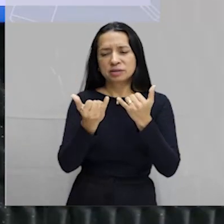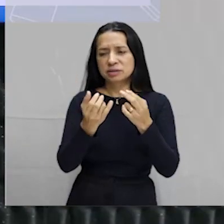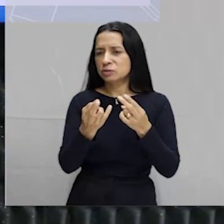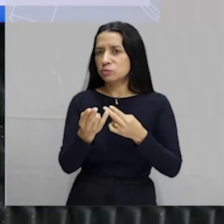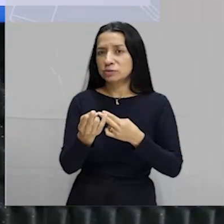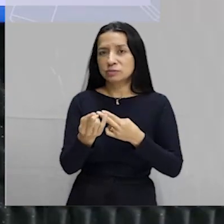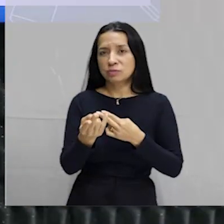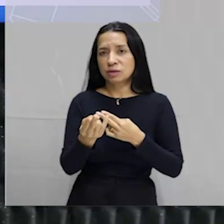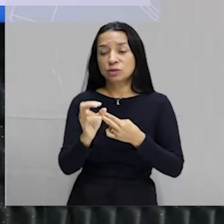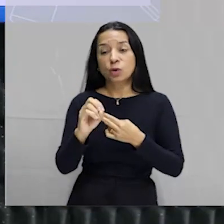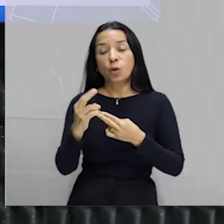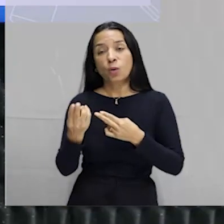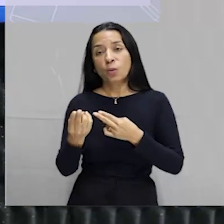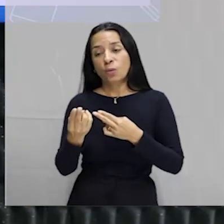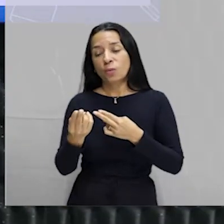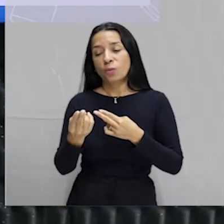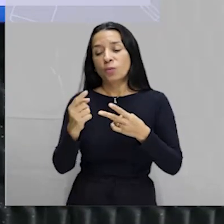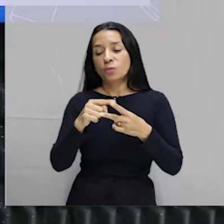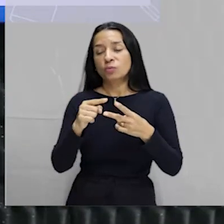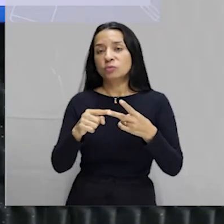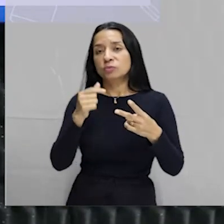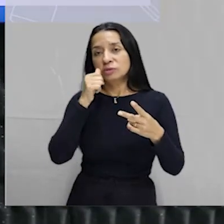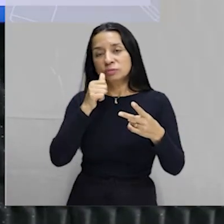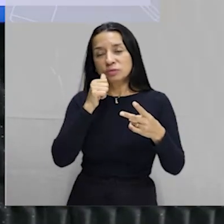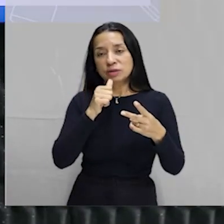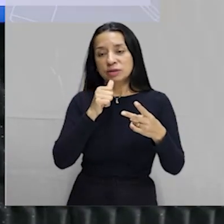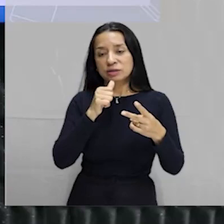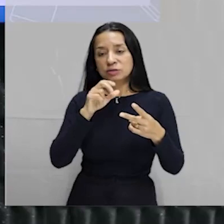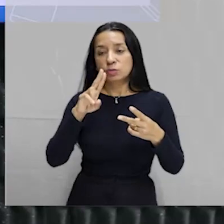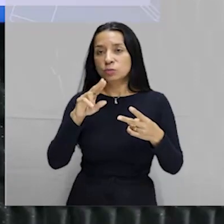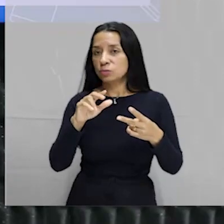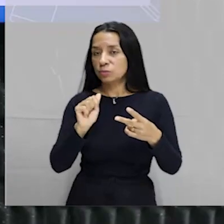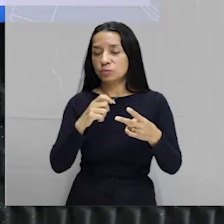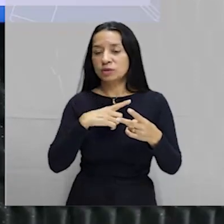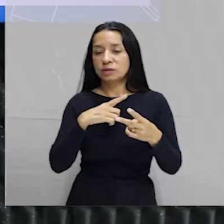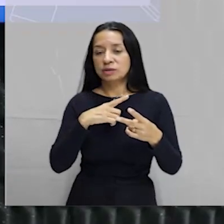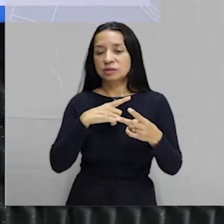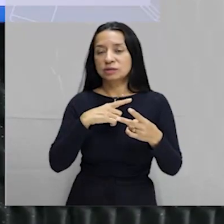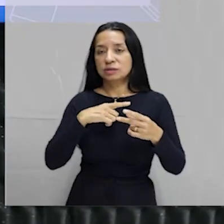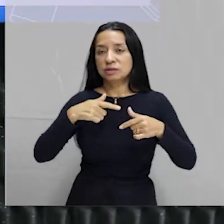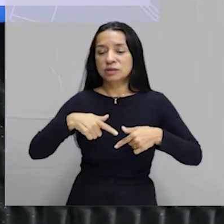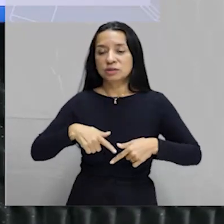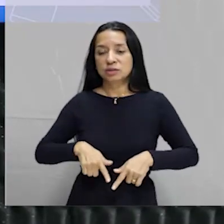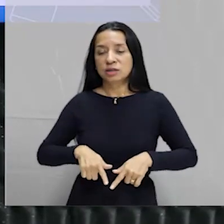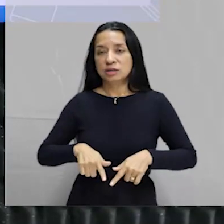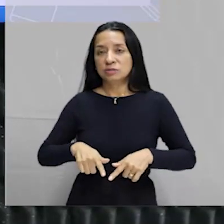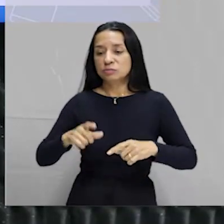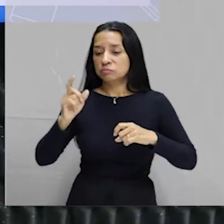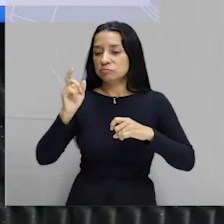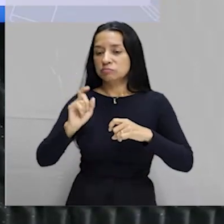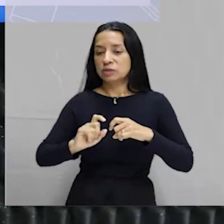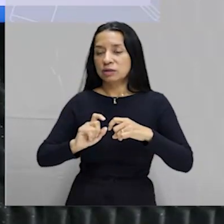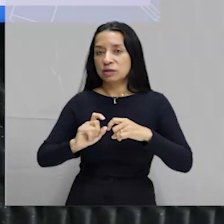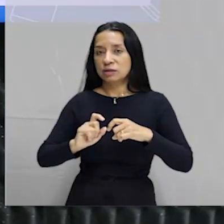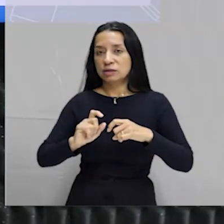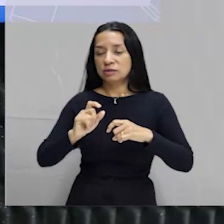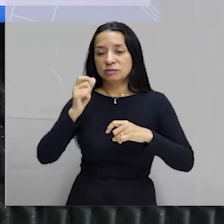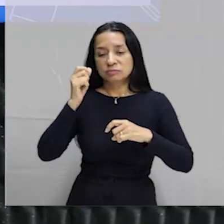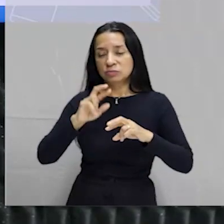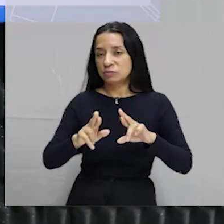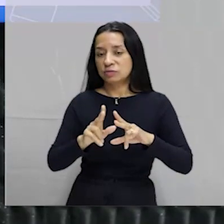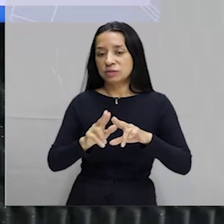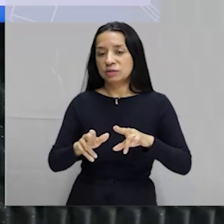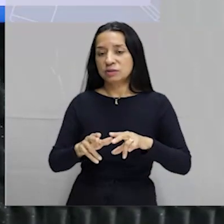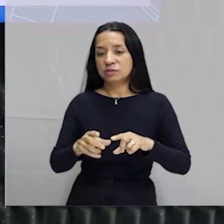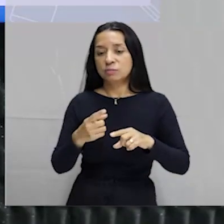ter 2 mulheres. Nunca vai ter gêmeo univitelínico de sexo diferente. Até porque a genética desses